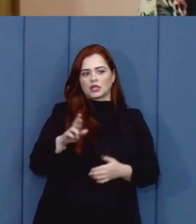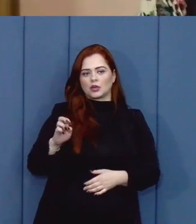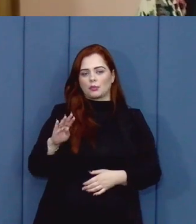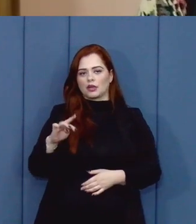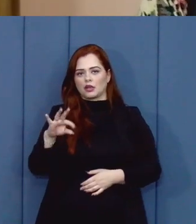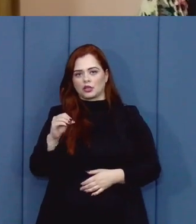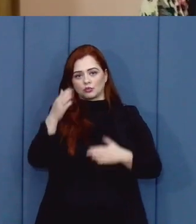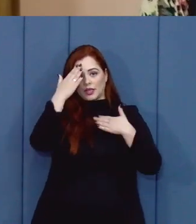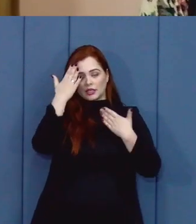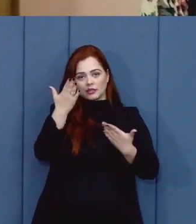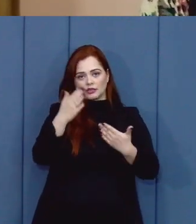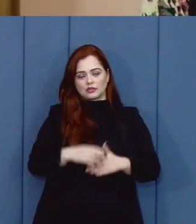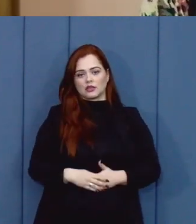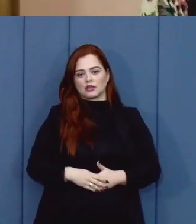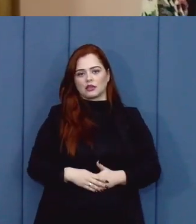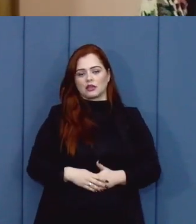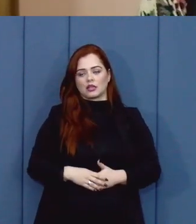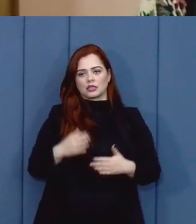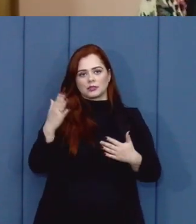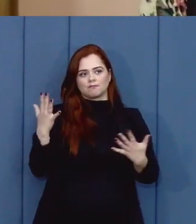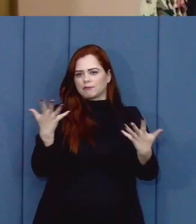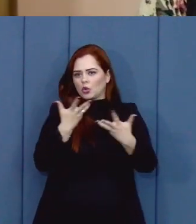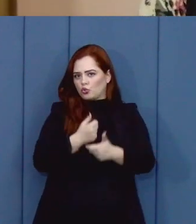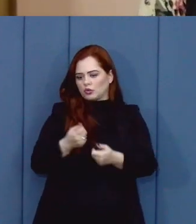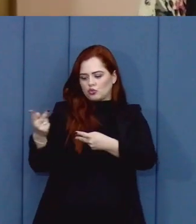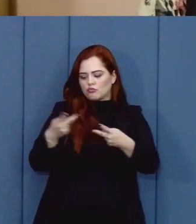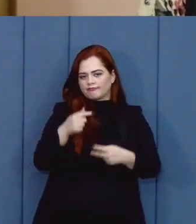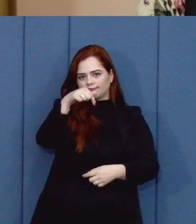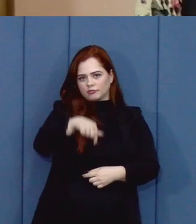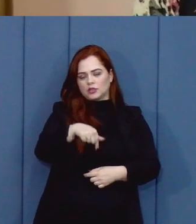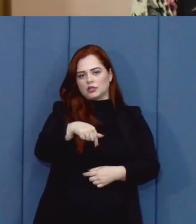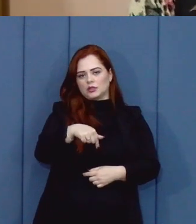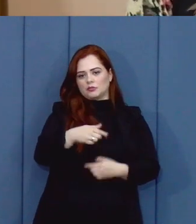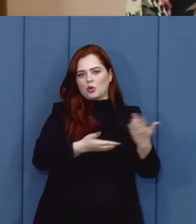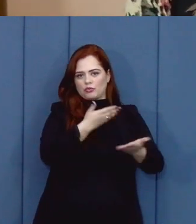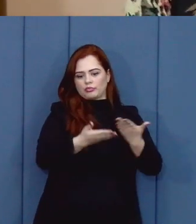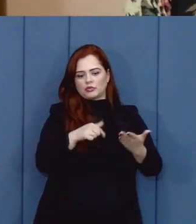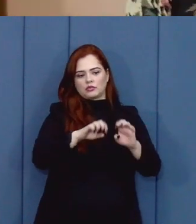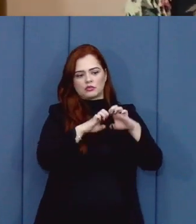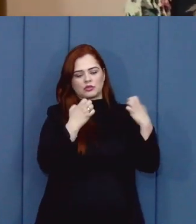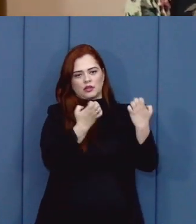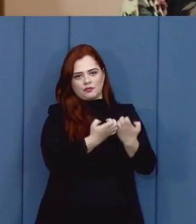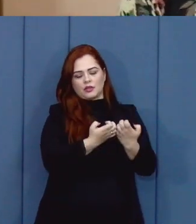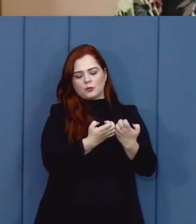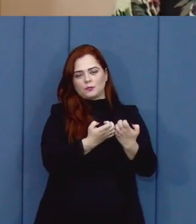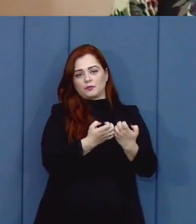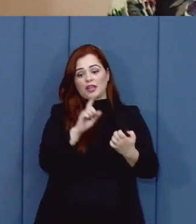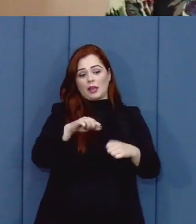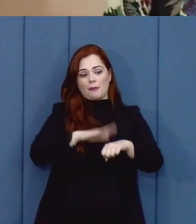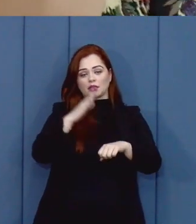Perosa, agradecer esse honroso convite de estar aqui participando desse evento que eu reputo da